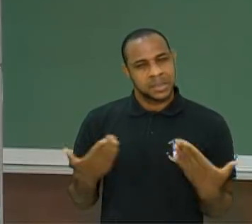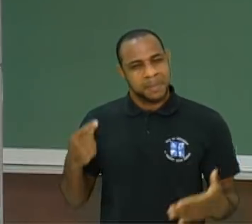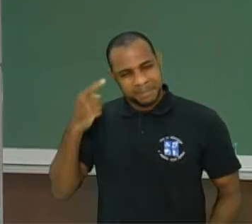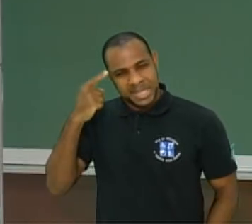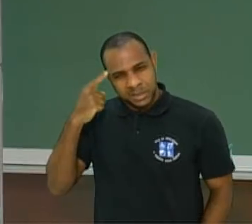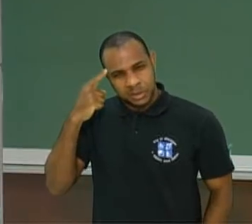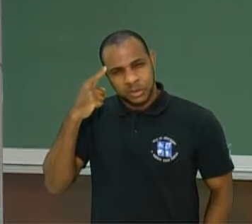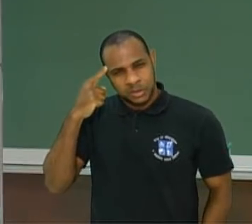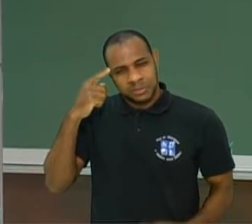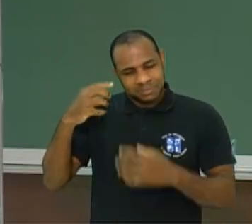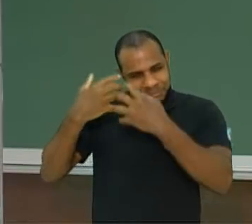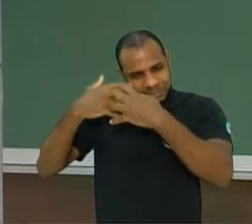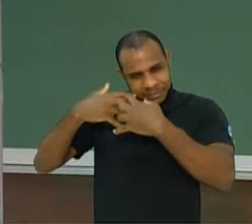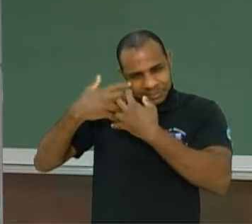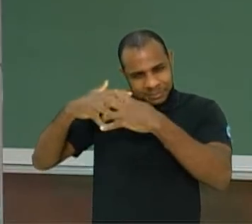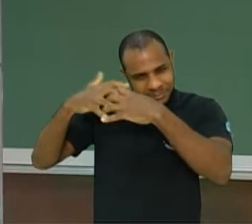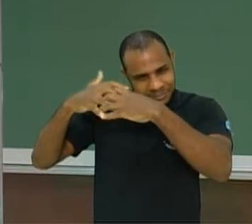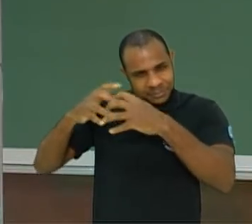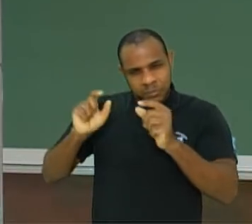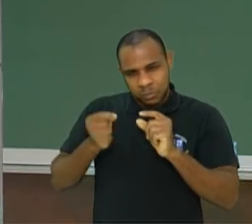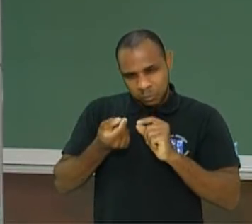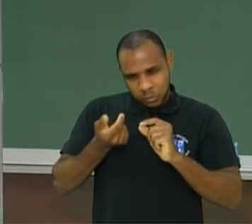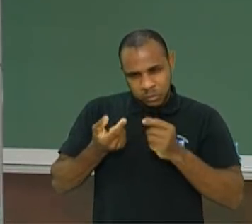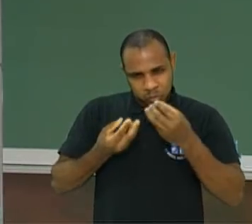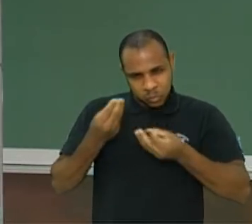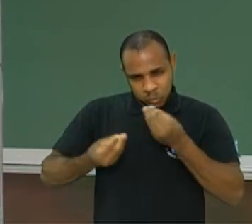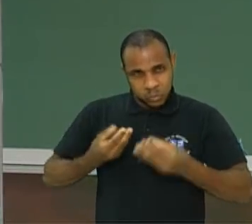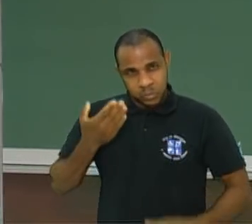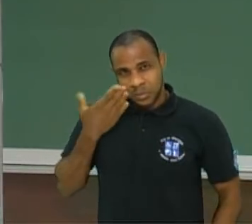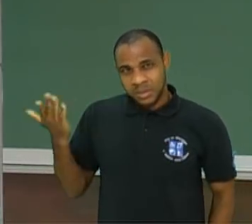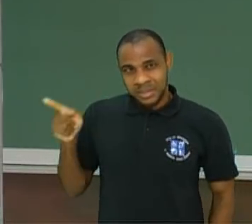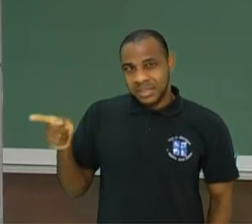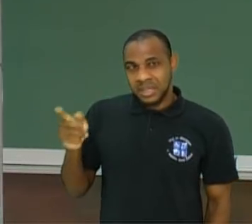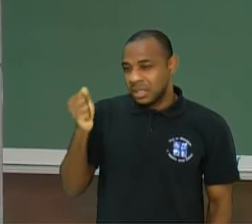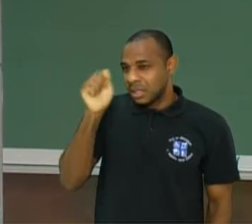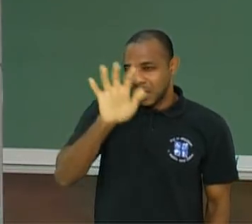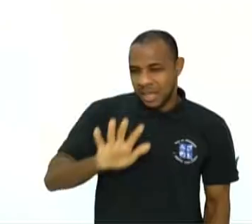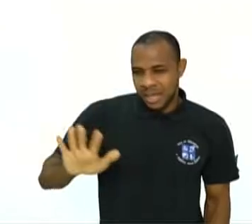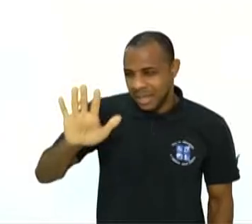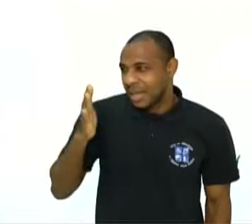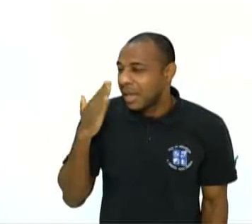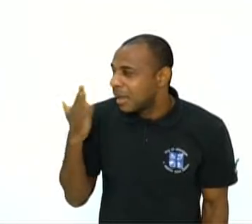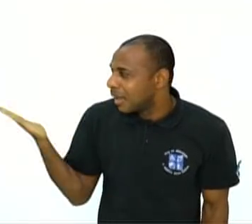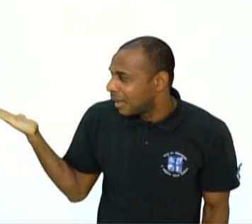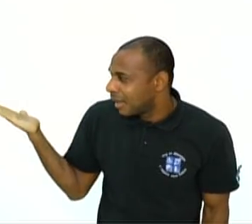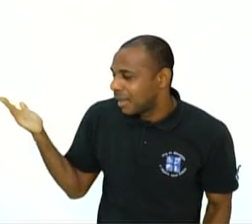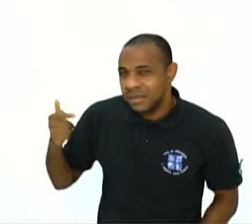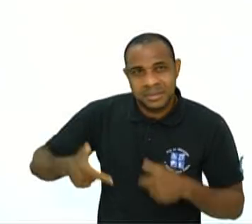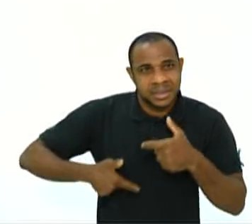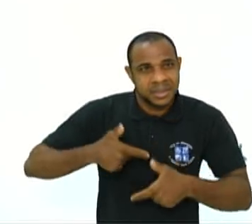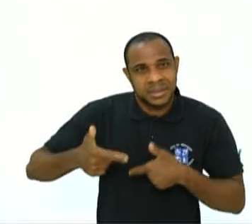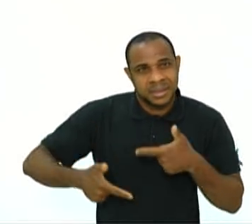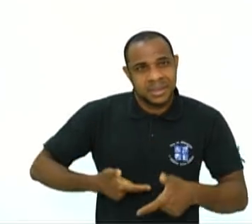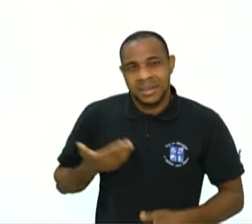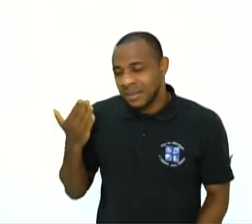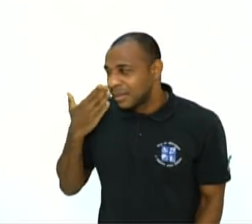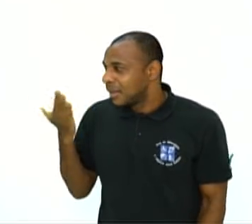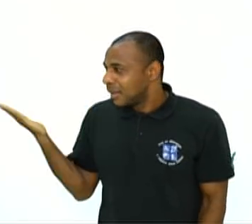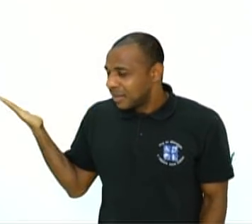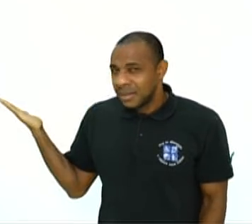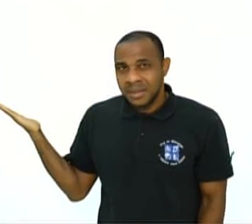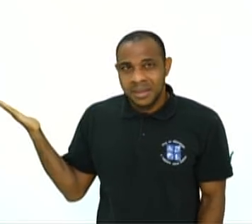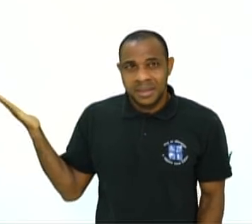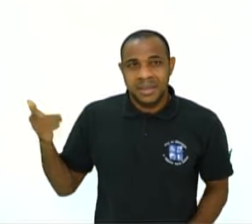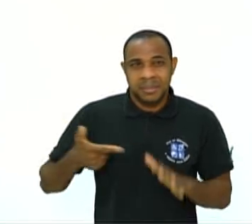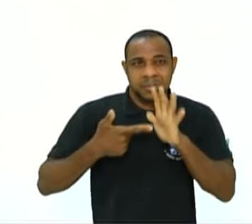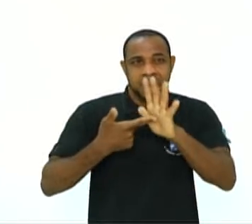Pensou um pouquinho sobre isso? Então vamos lá. Então, nessa série Assentamento, né, série de trabalhos criado pela Rosana Paulino, ela